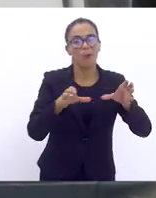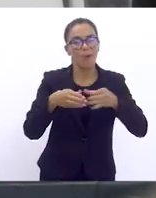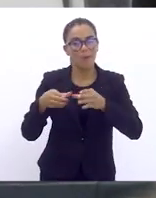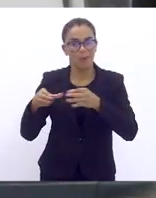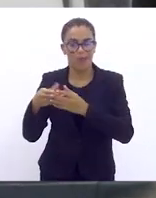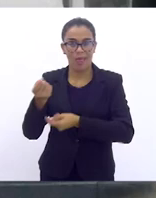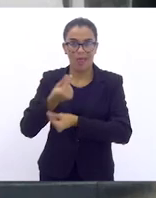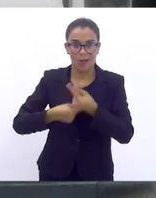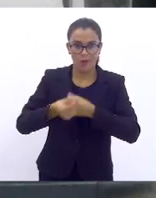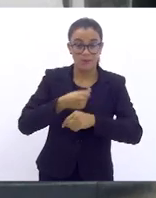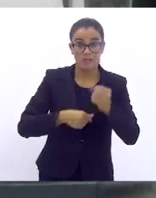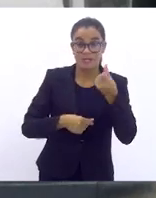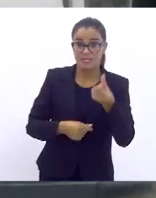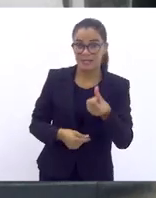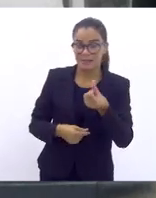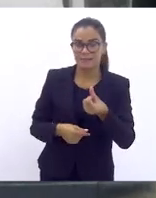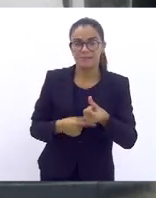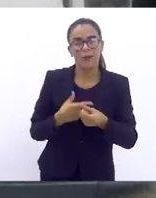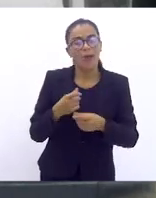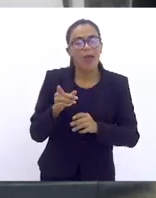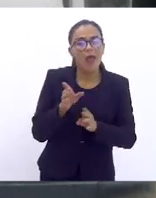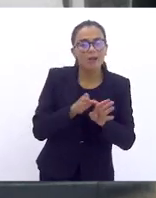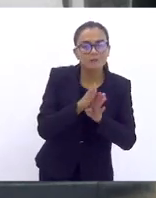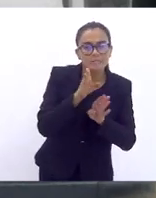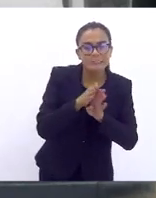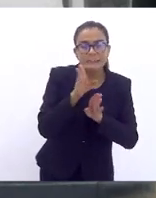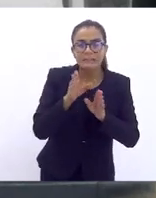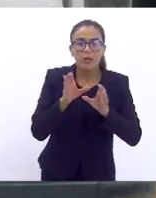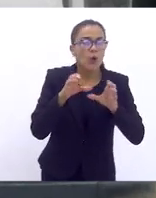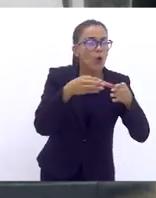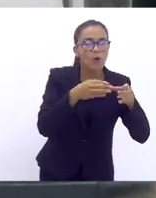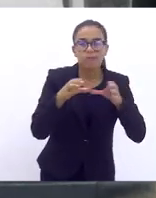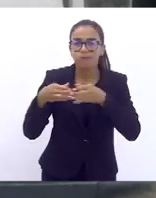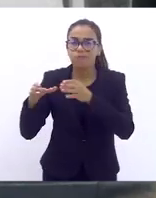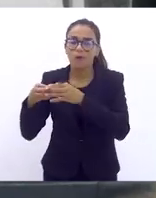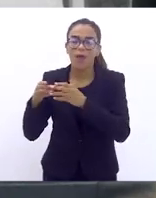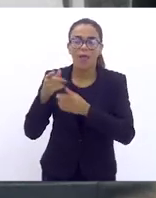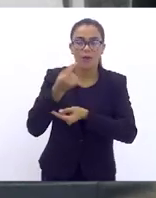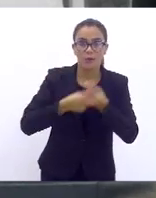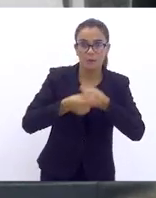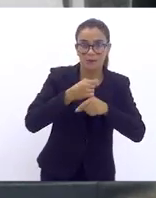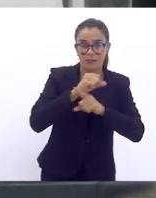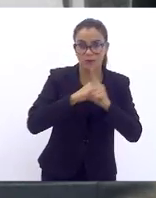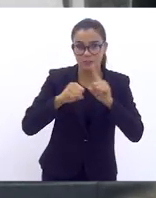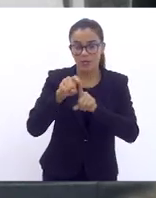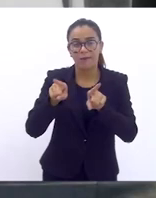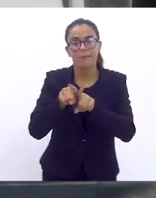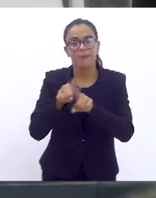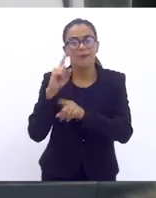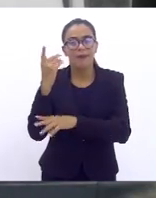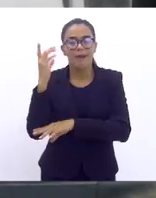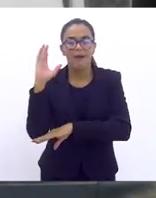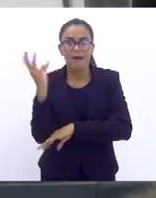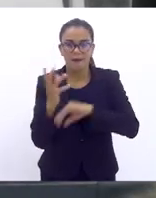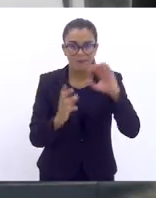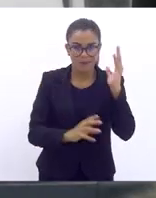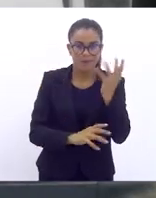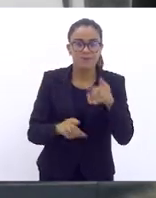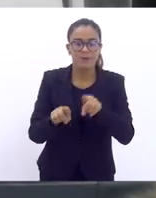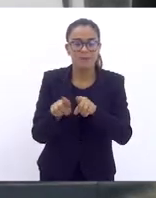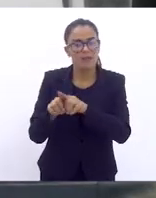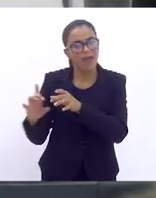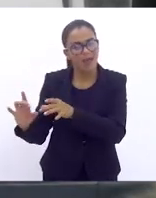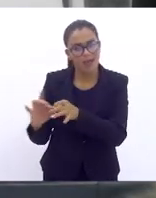elas orientam o desenvolvimento econômico Regional de longo prazo inovativos social e ambientalmente sustentável estão